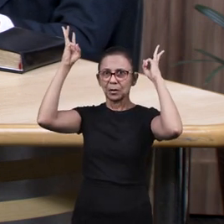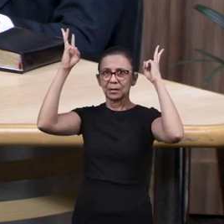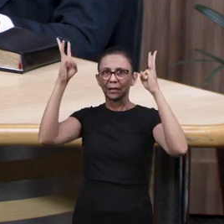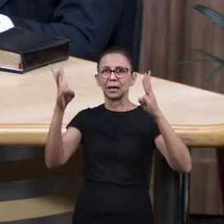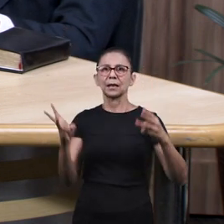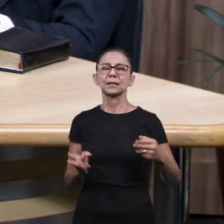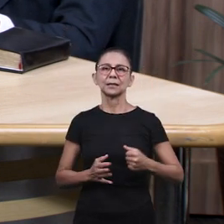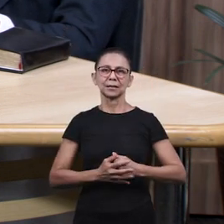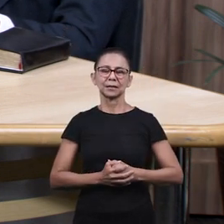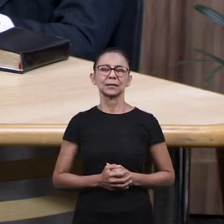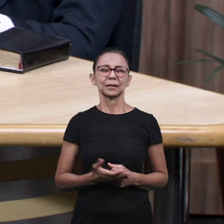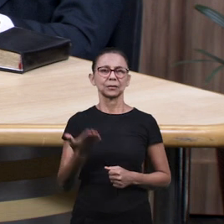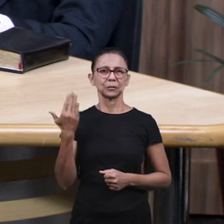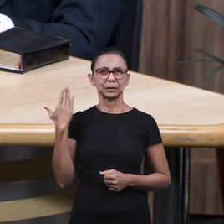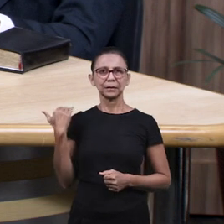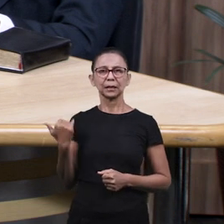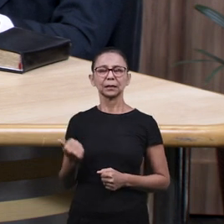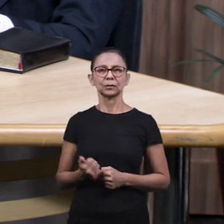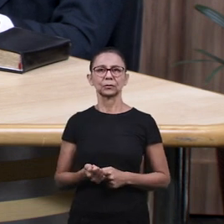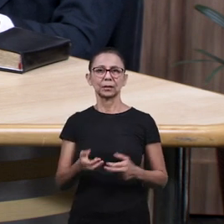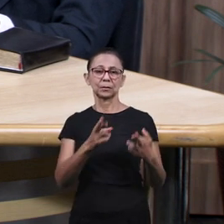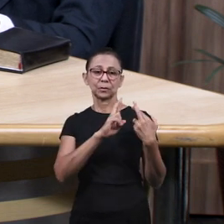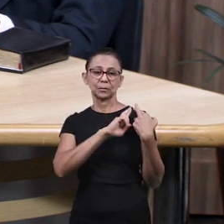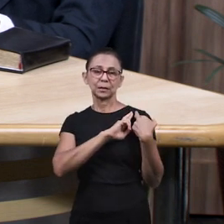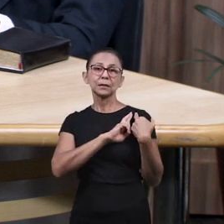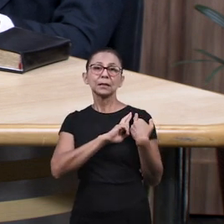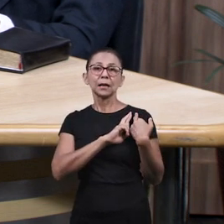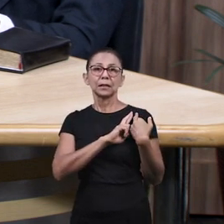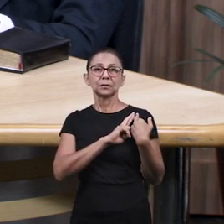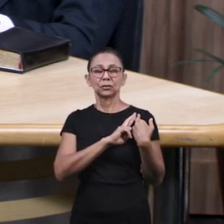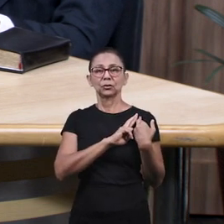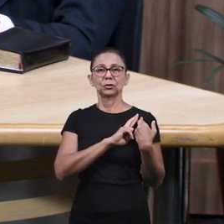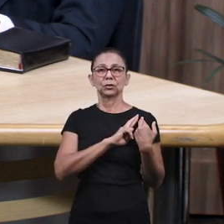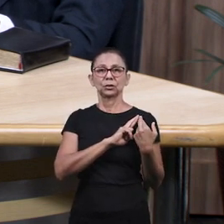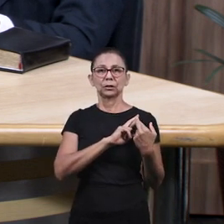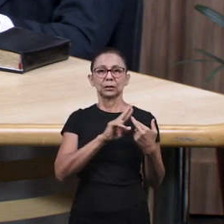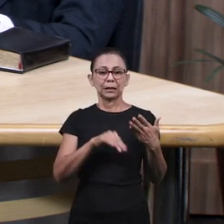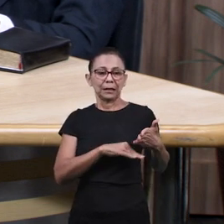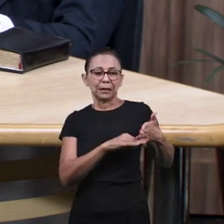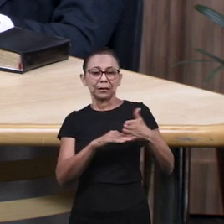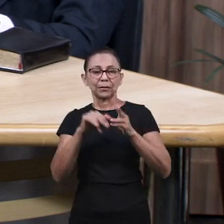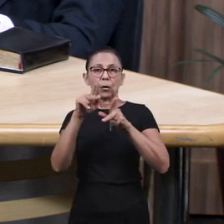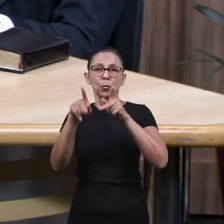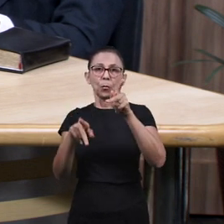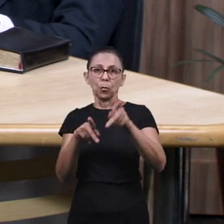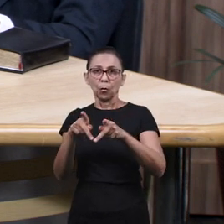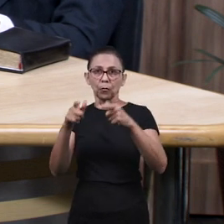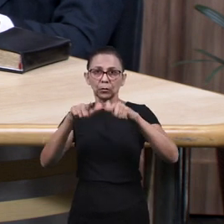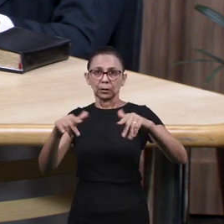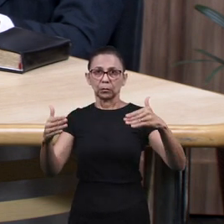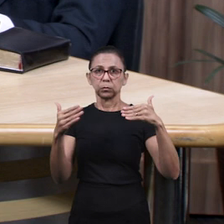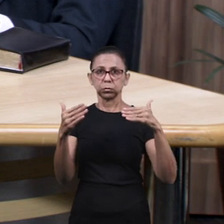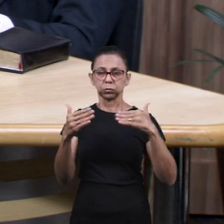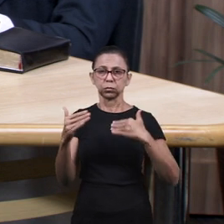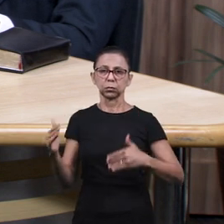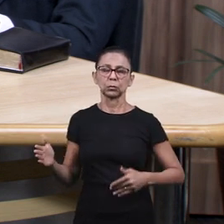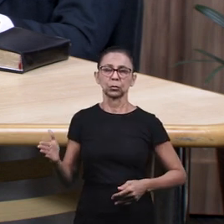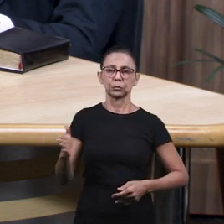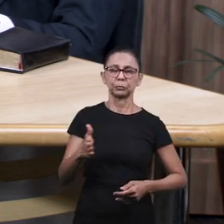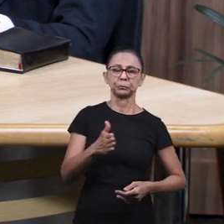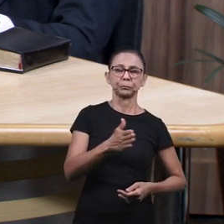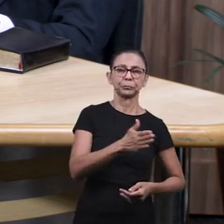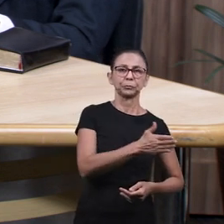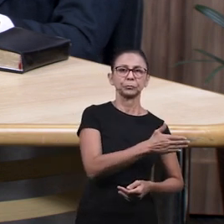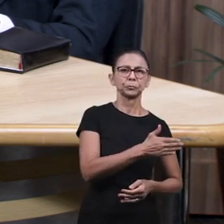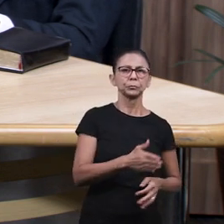naquela função. Você pega, por exemplo, no tabernáculo, né? A palavra do Senhor diz que Bezalel,